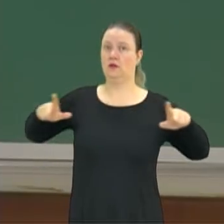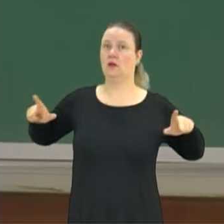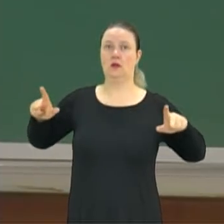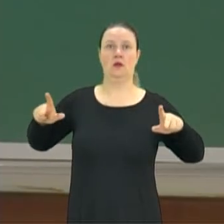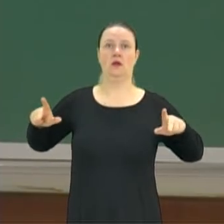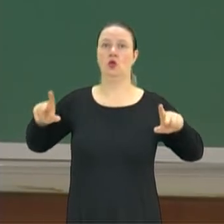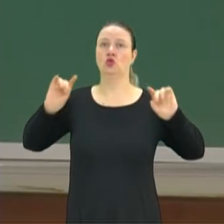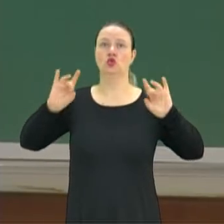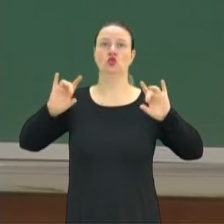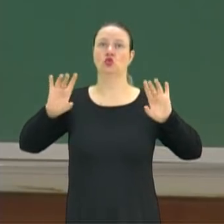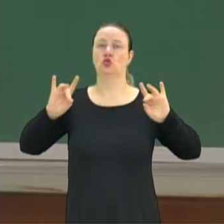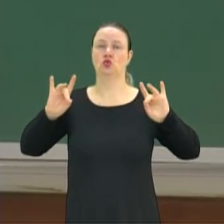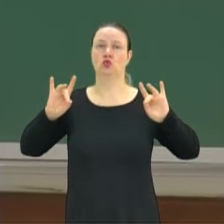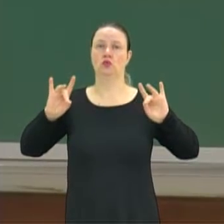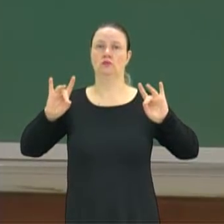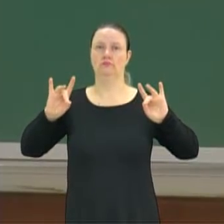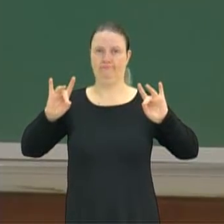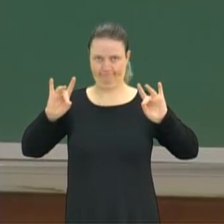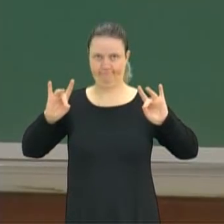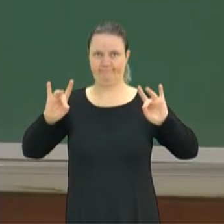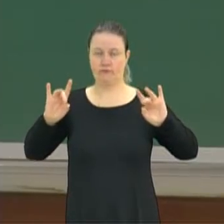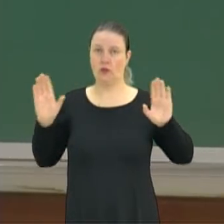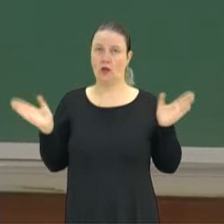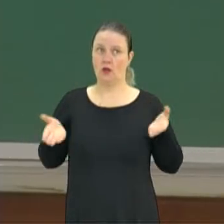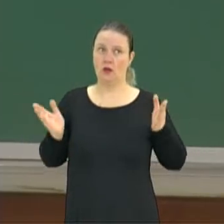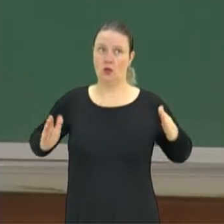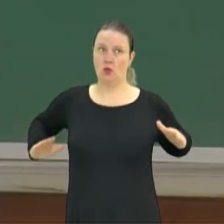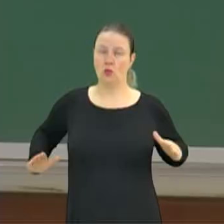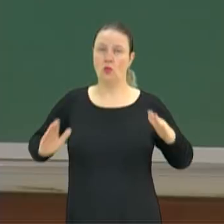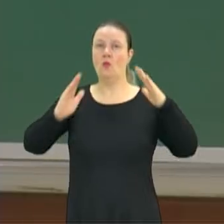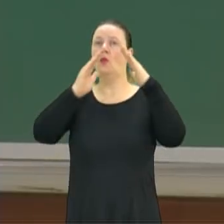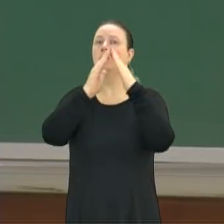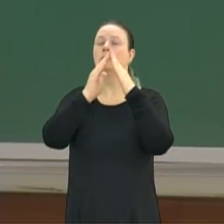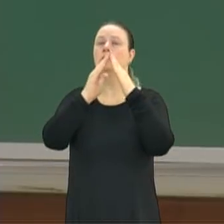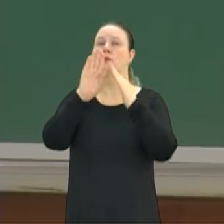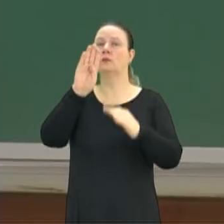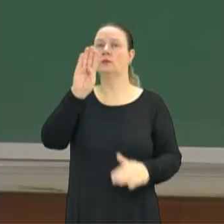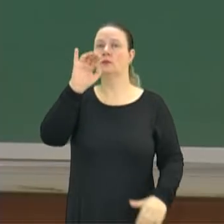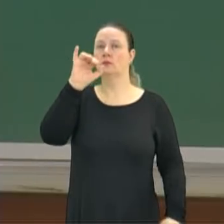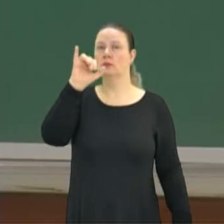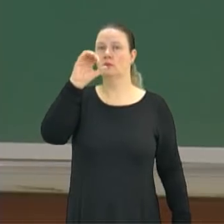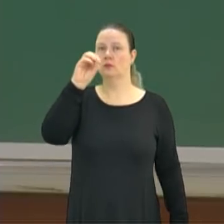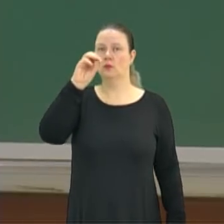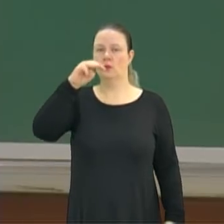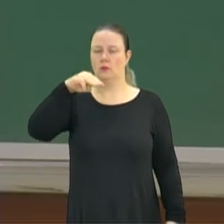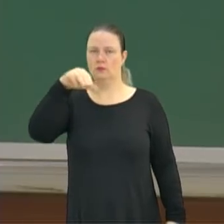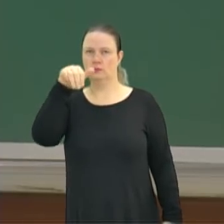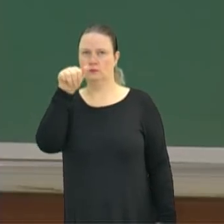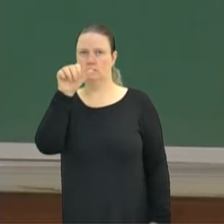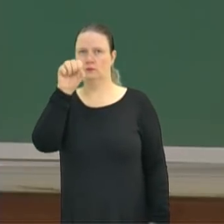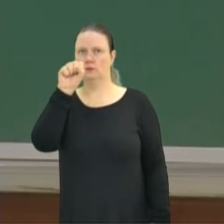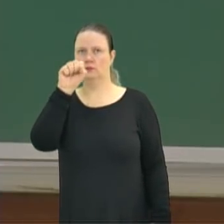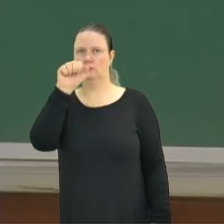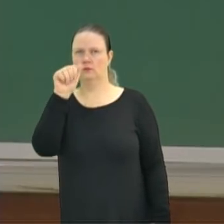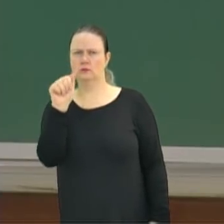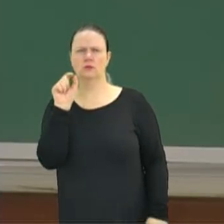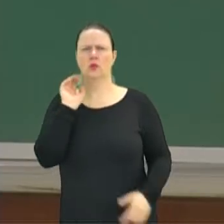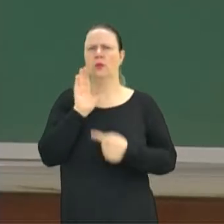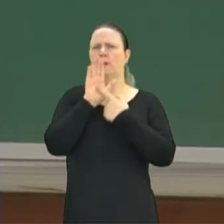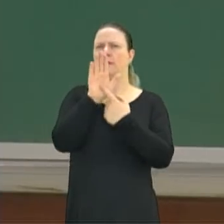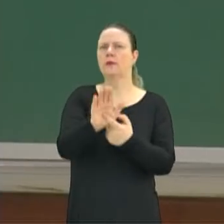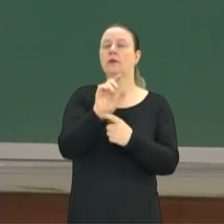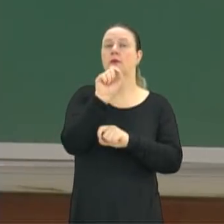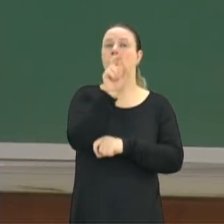entender. Quando a gente está falando, então, de pirâmide de biomassa, que eu estou mostrando isso, a quantidade de matéria orgânica do organismo, eu vou